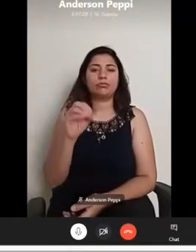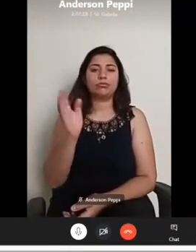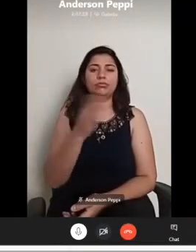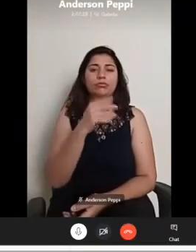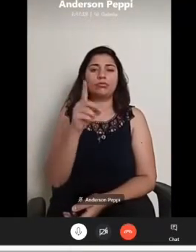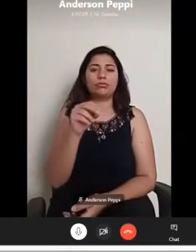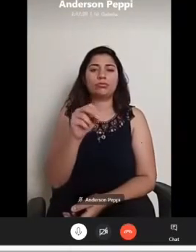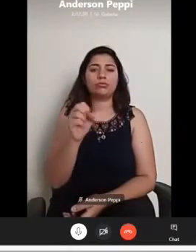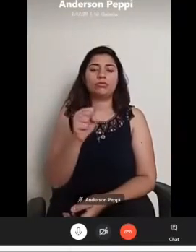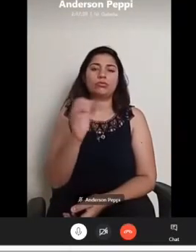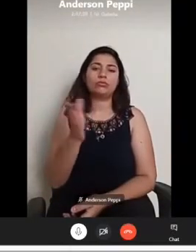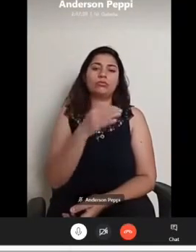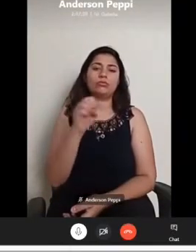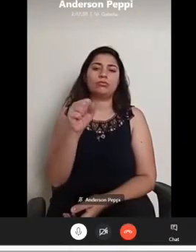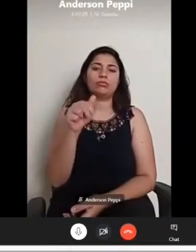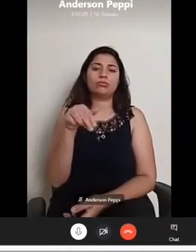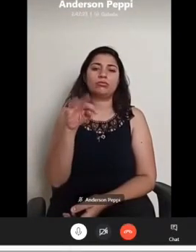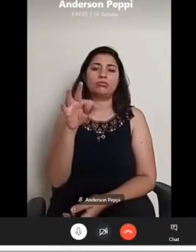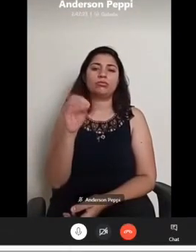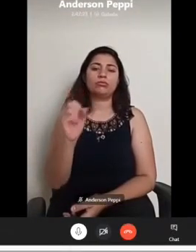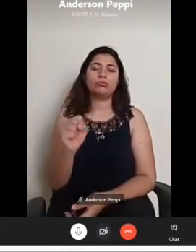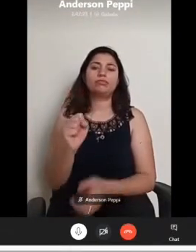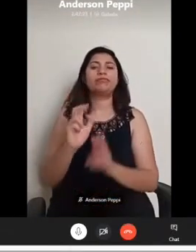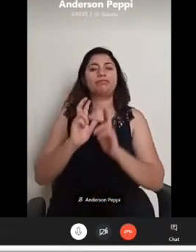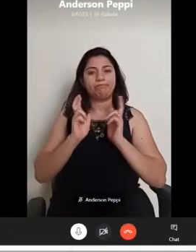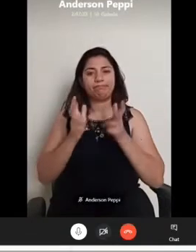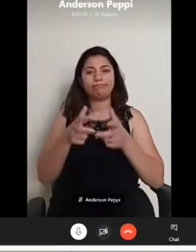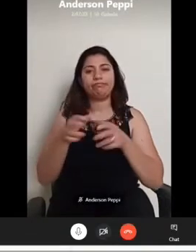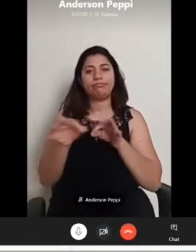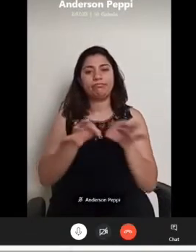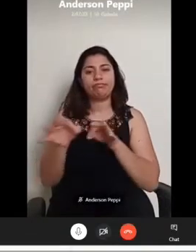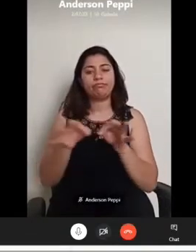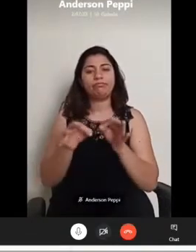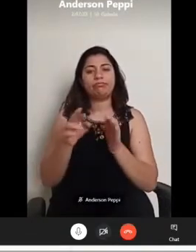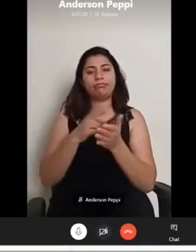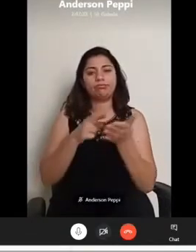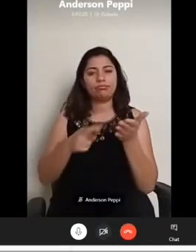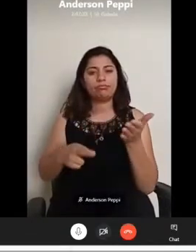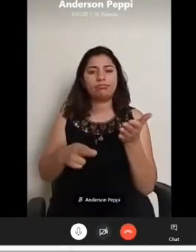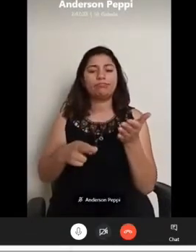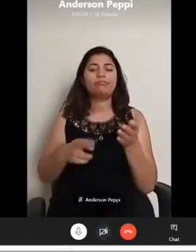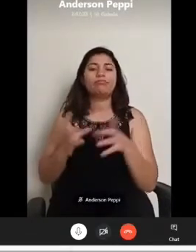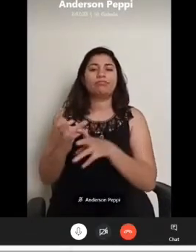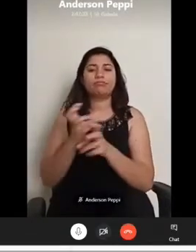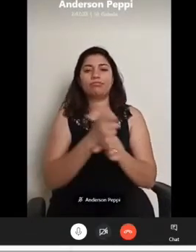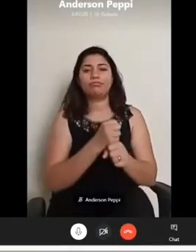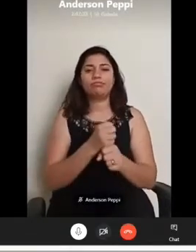Para a Comissão de Constituição, Justiça e Redação, os meus escolhidos são vereador Curumim,